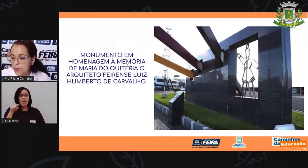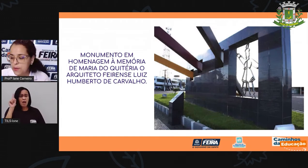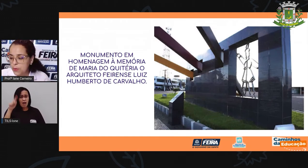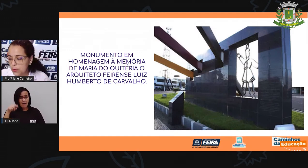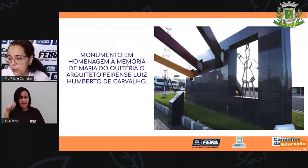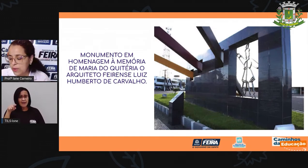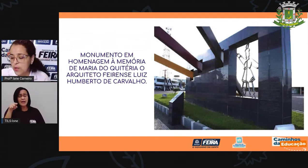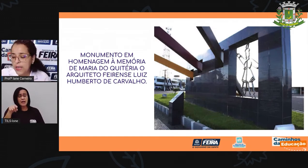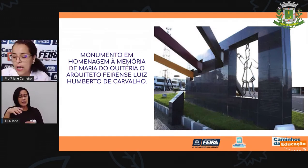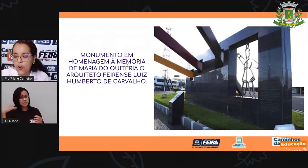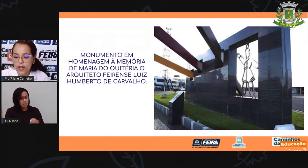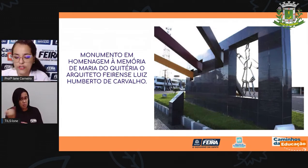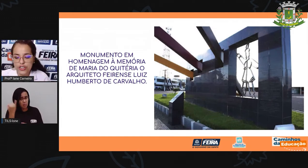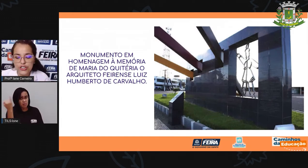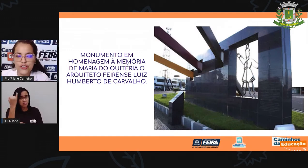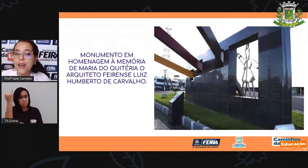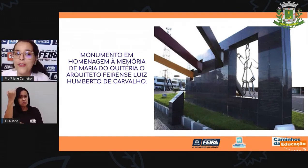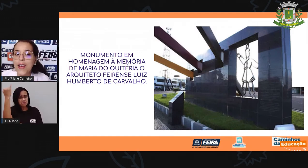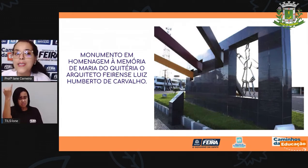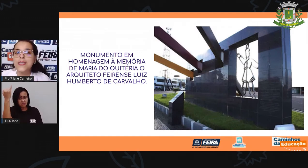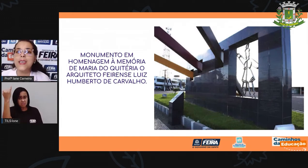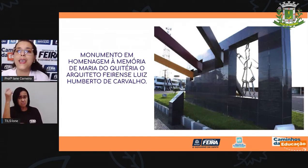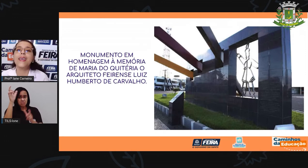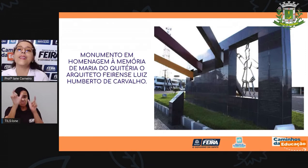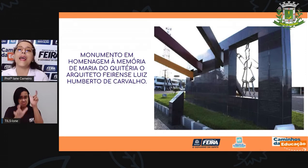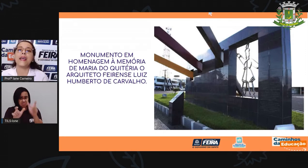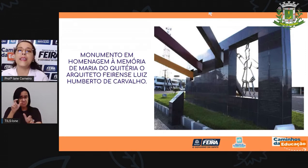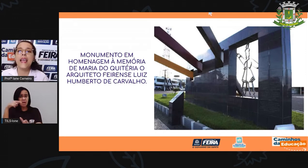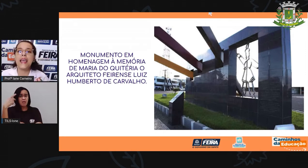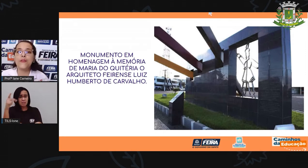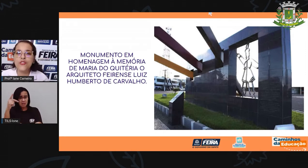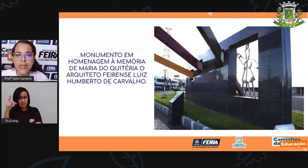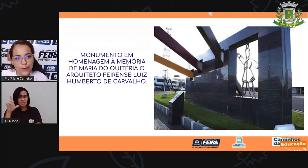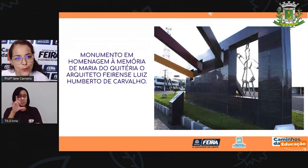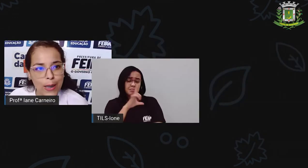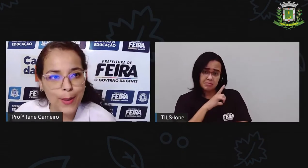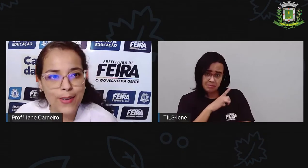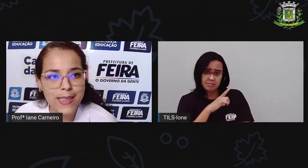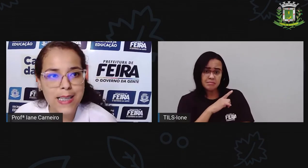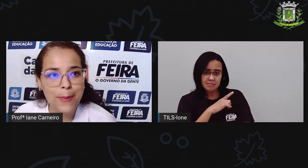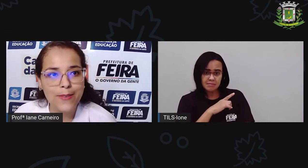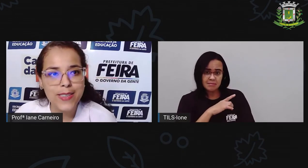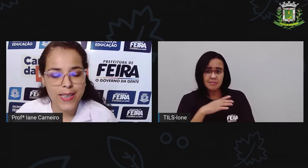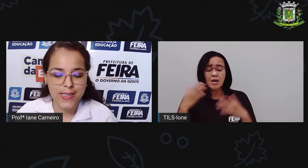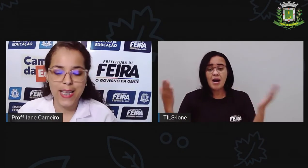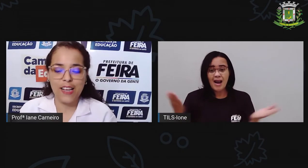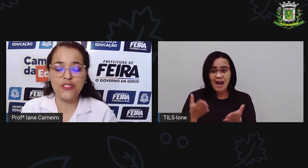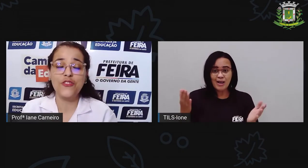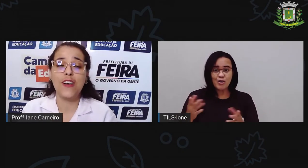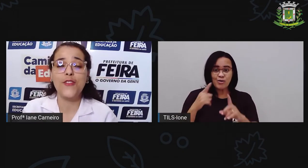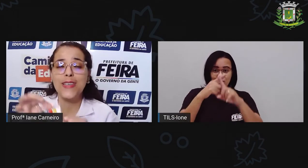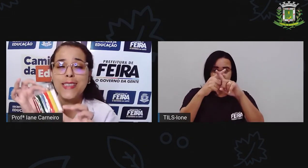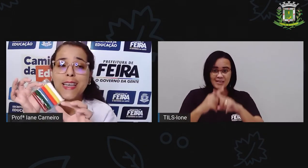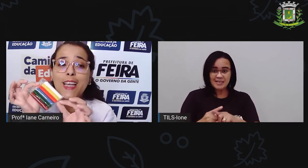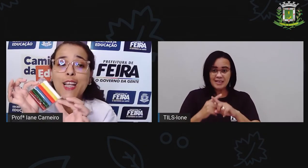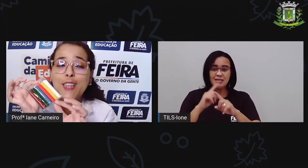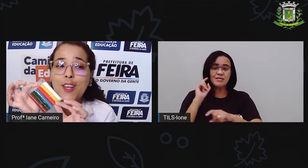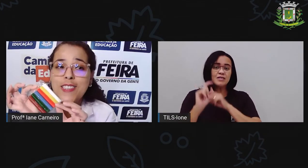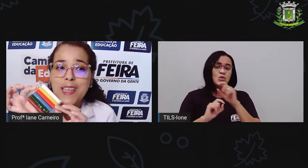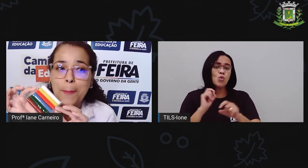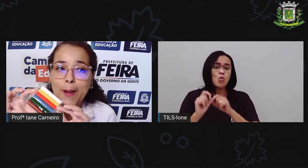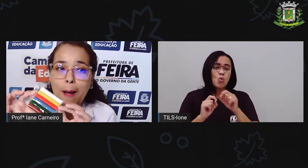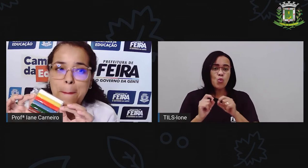deixa de ser uma escultura. Só que agora a gente vai fazer, né, e aí o desafio que a Pro vai lançar para vocês, né, a gente vai fazer